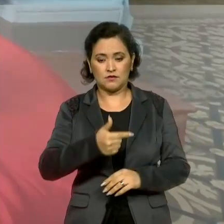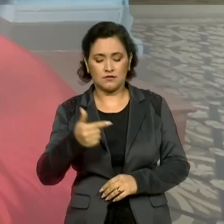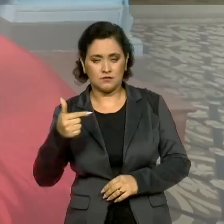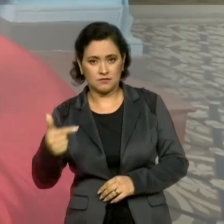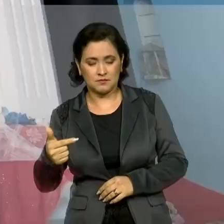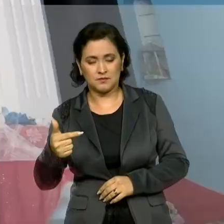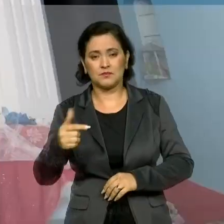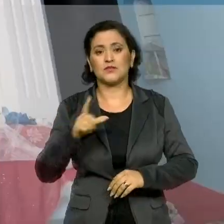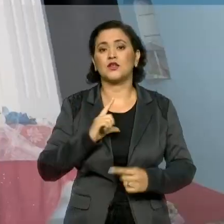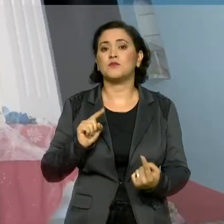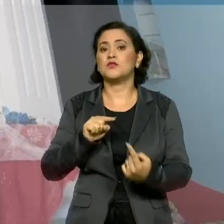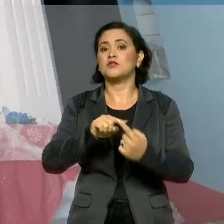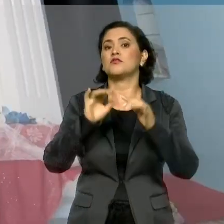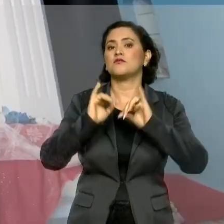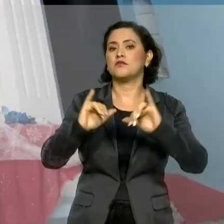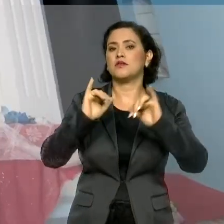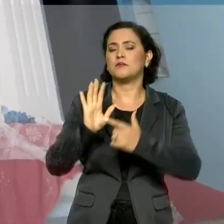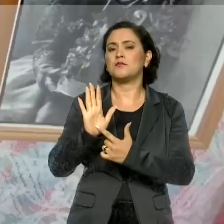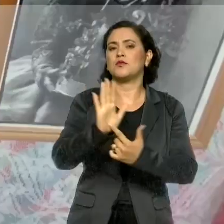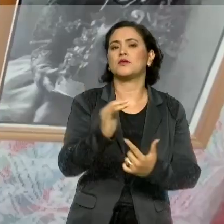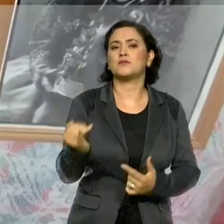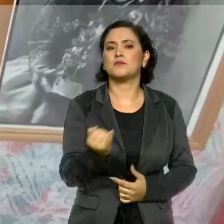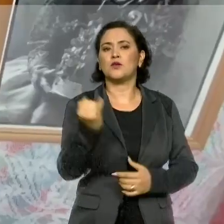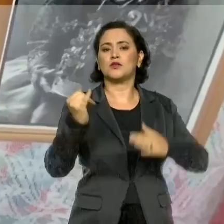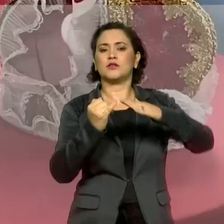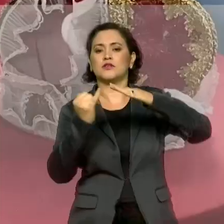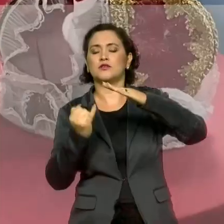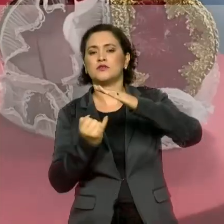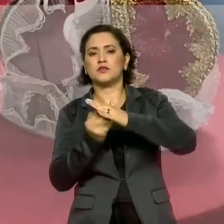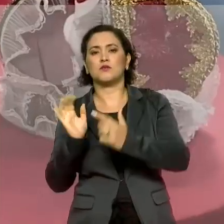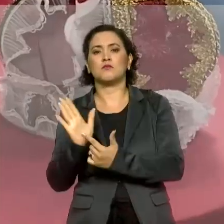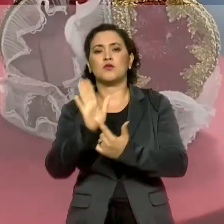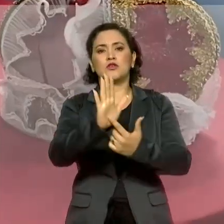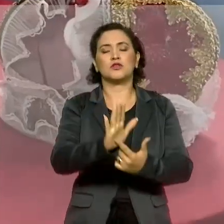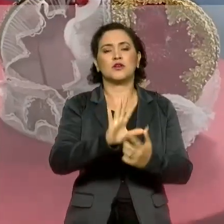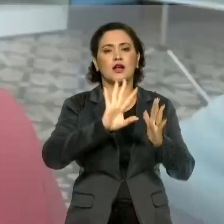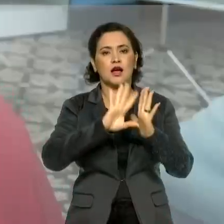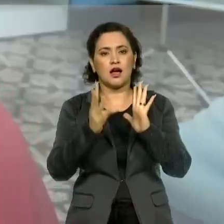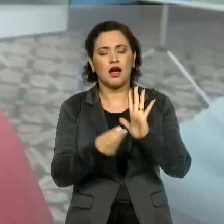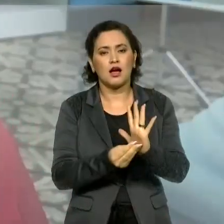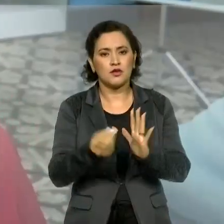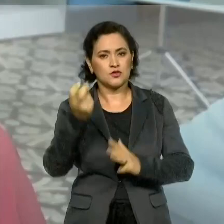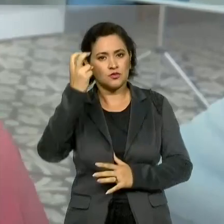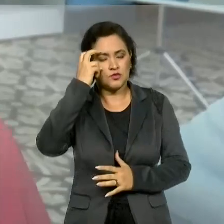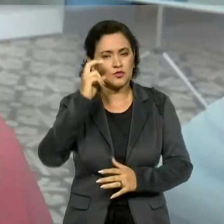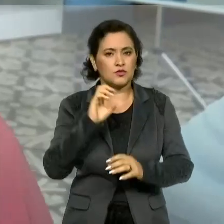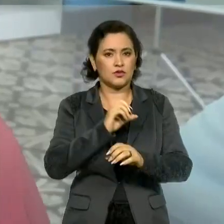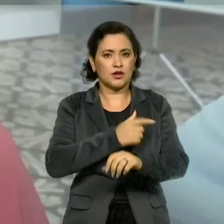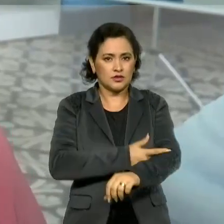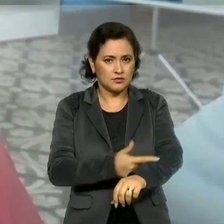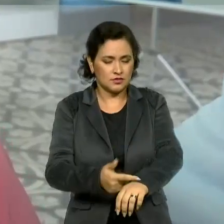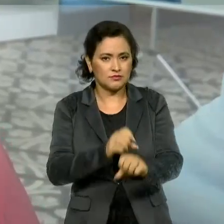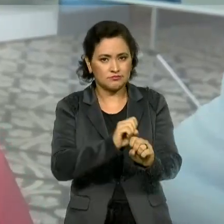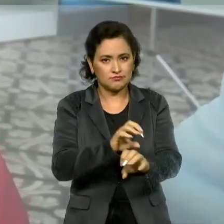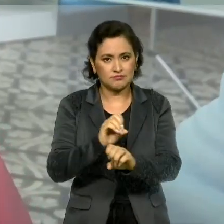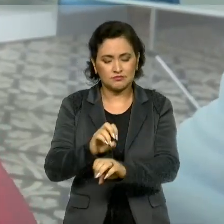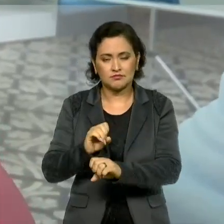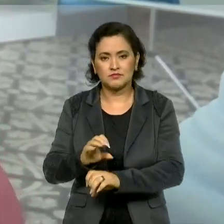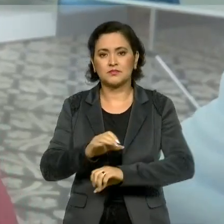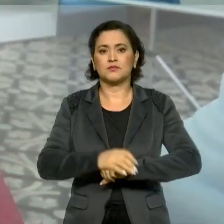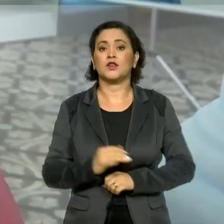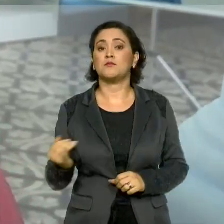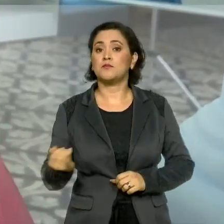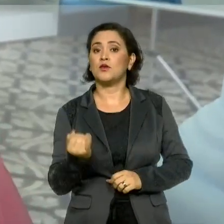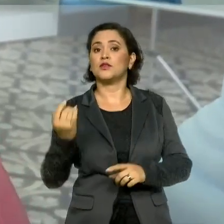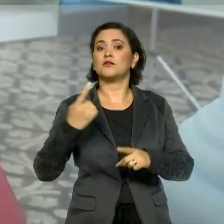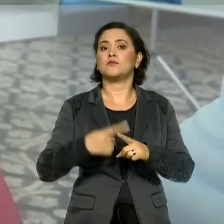destacar a importância destas instituições que expõem arte cultura e educação a importância é pela própria momento que